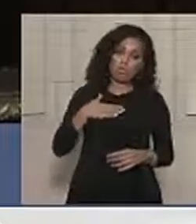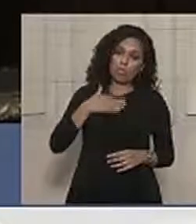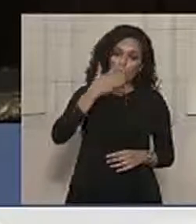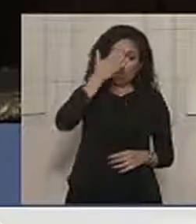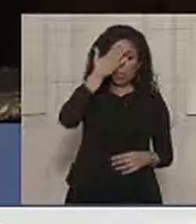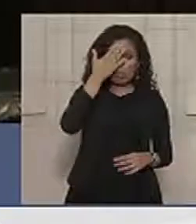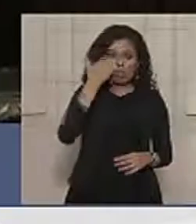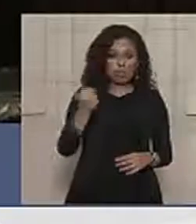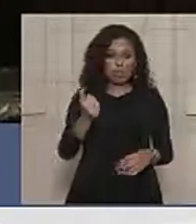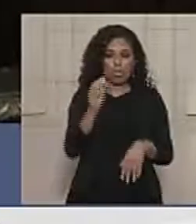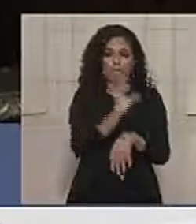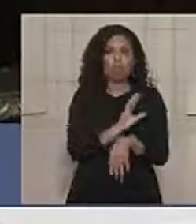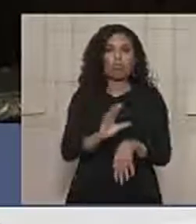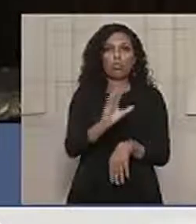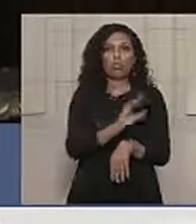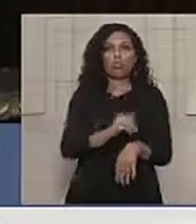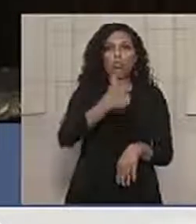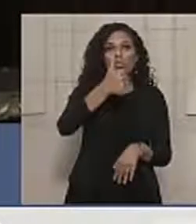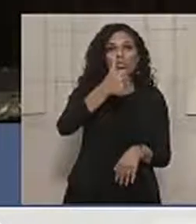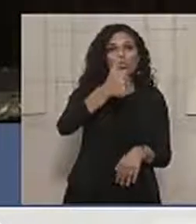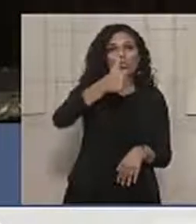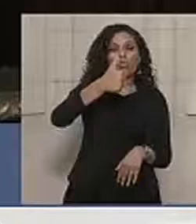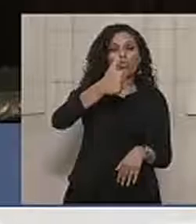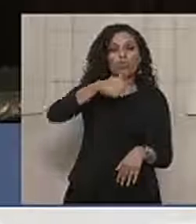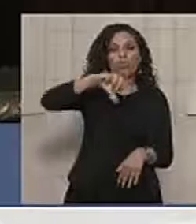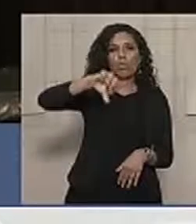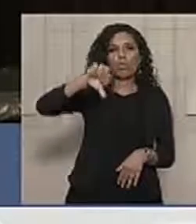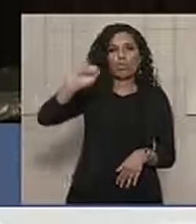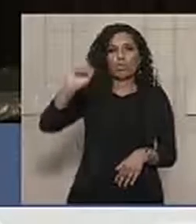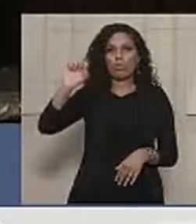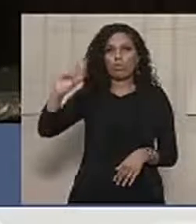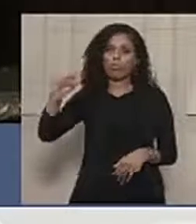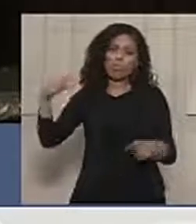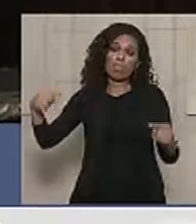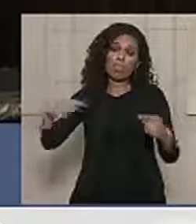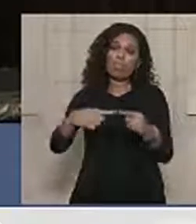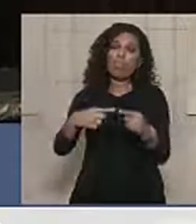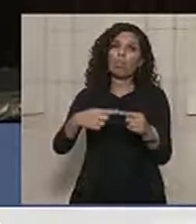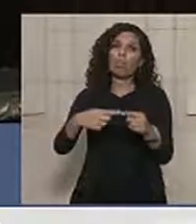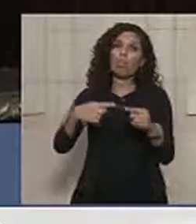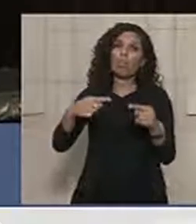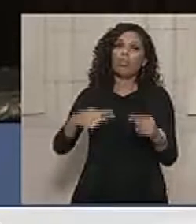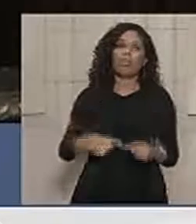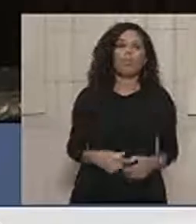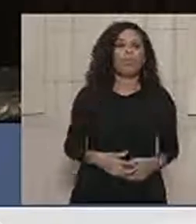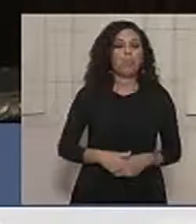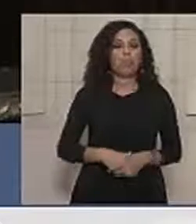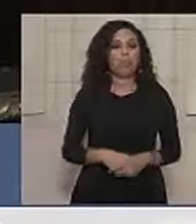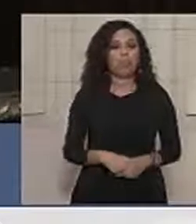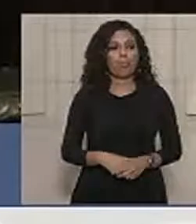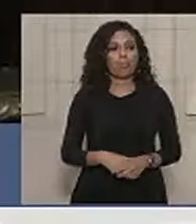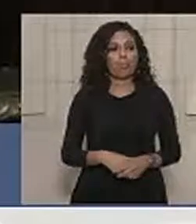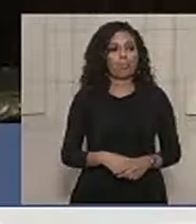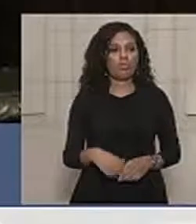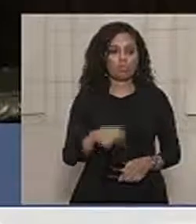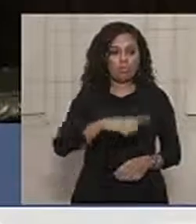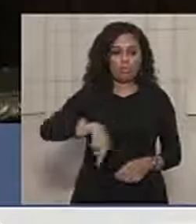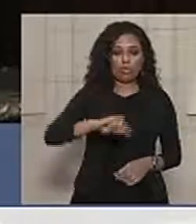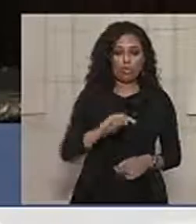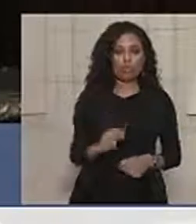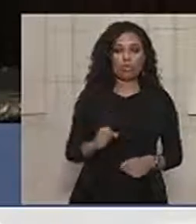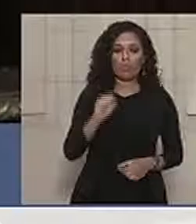sei, a Constituição de 1988 ainda é válida, né? E não há pena